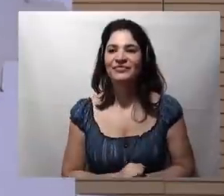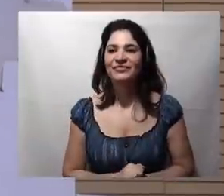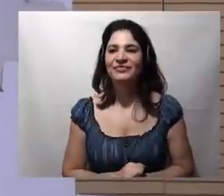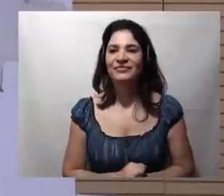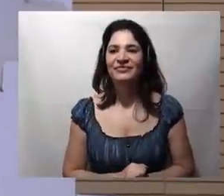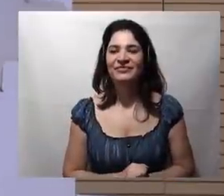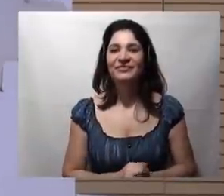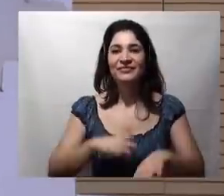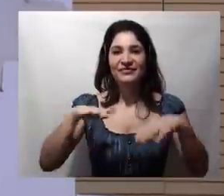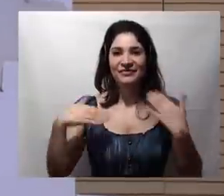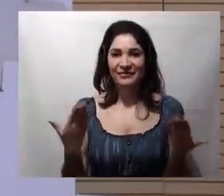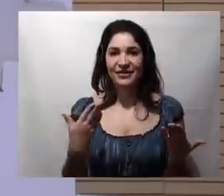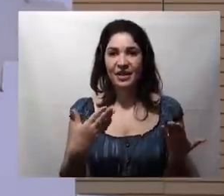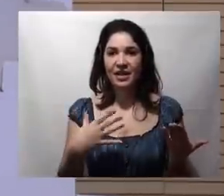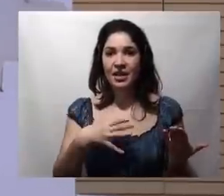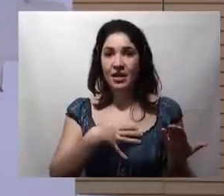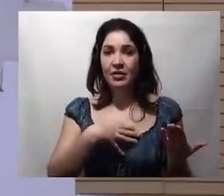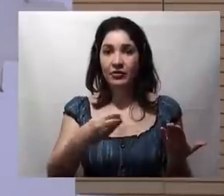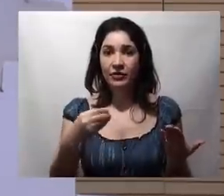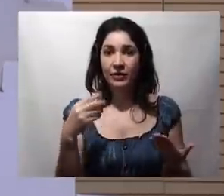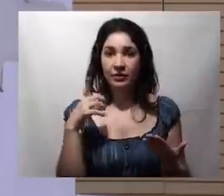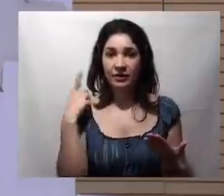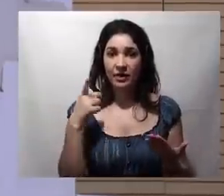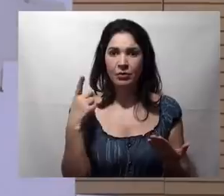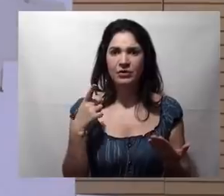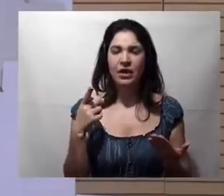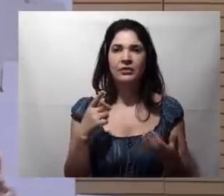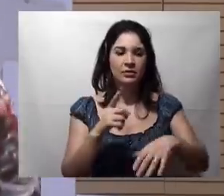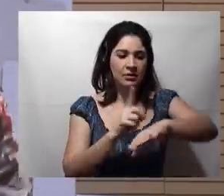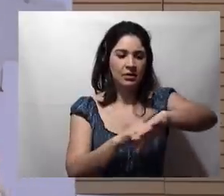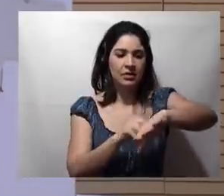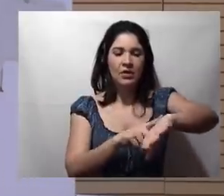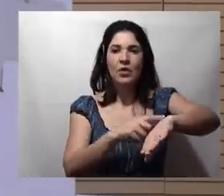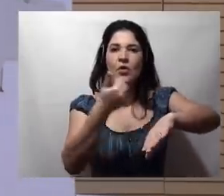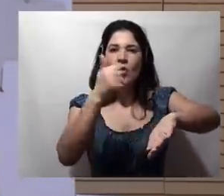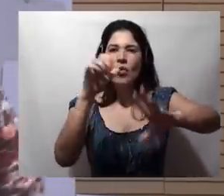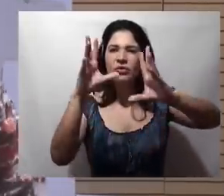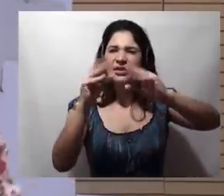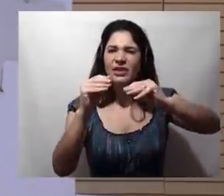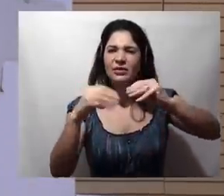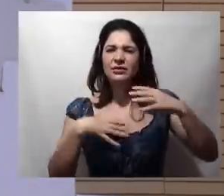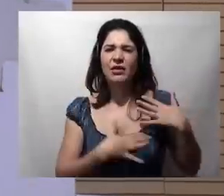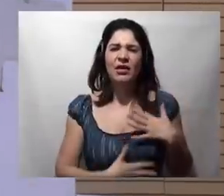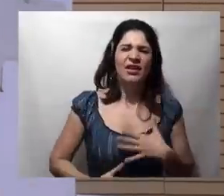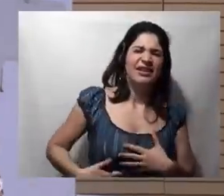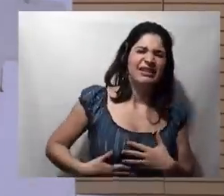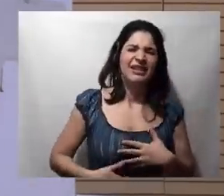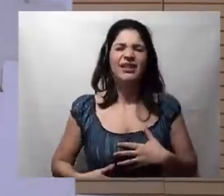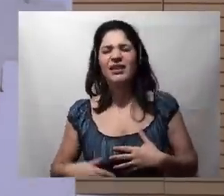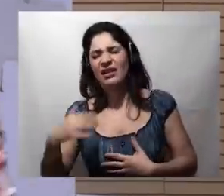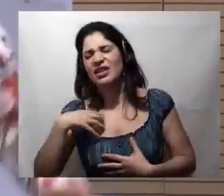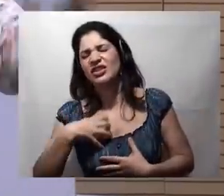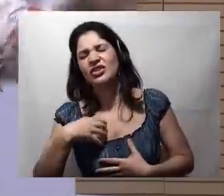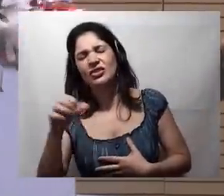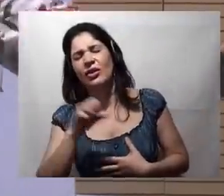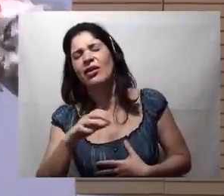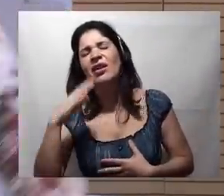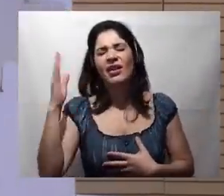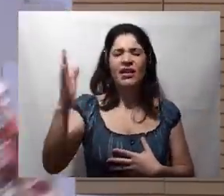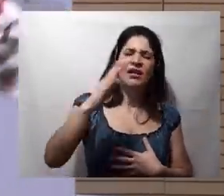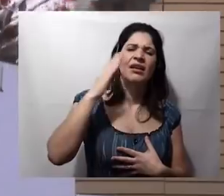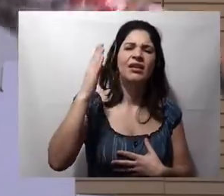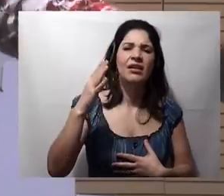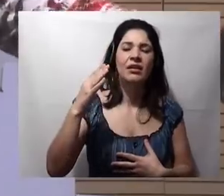o luiz lauro filho passou mal 11 horas da noite e morreu às duas da manhã